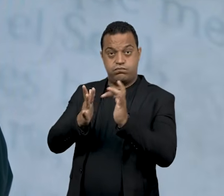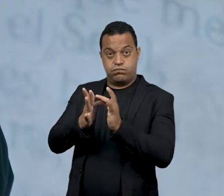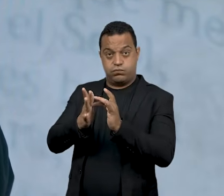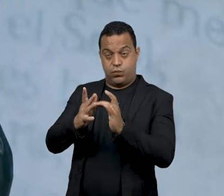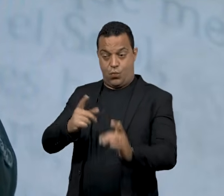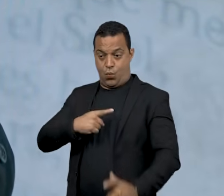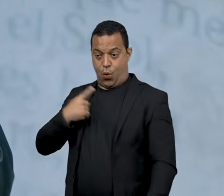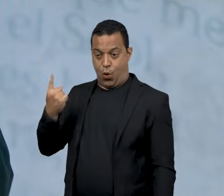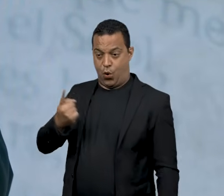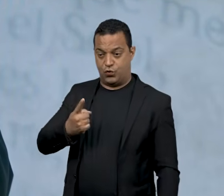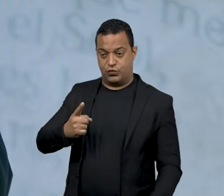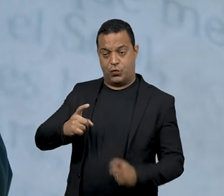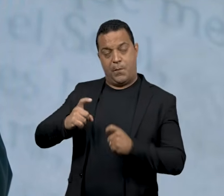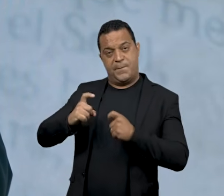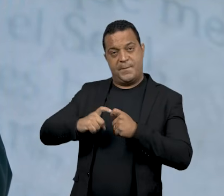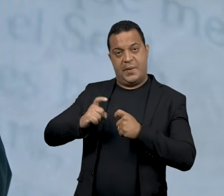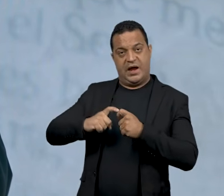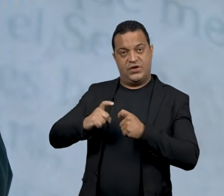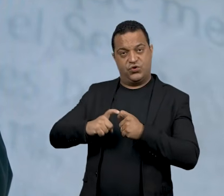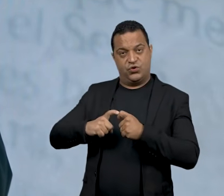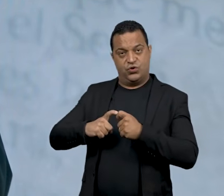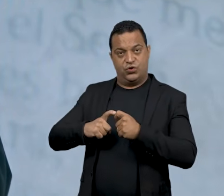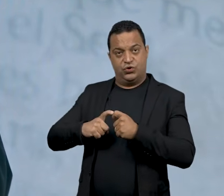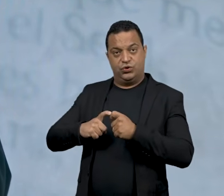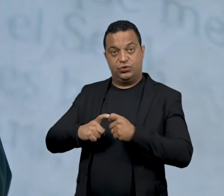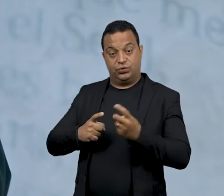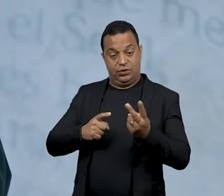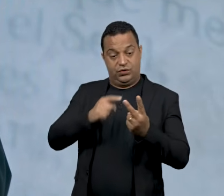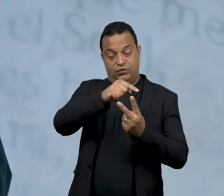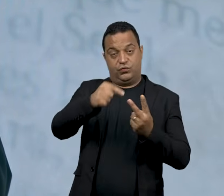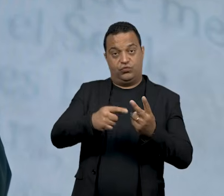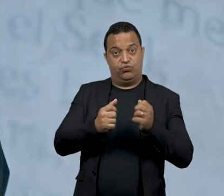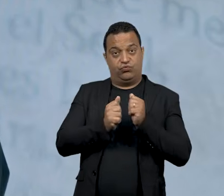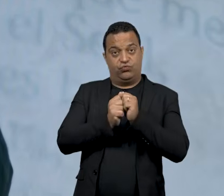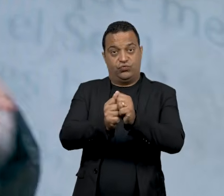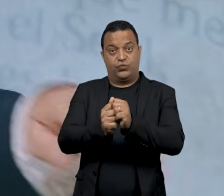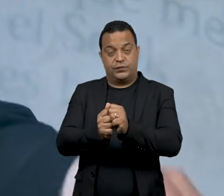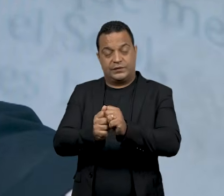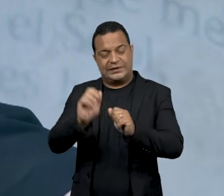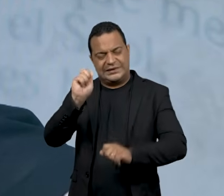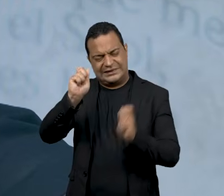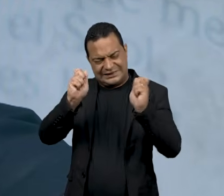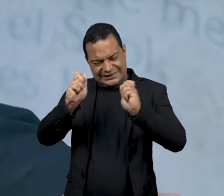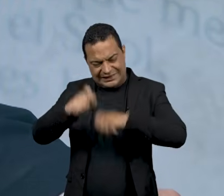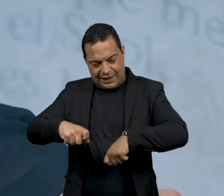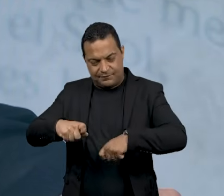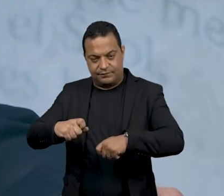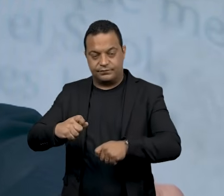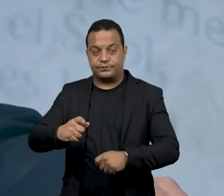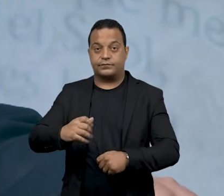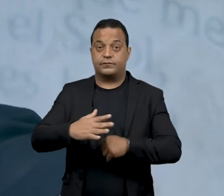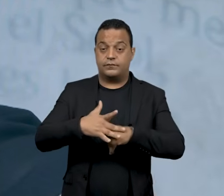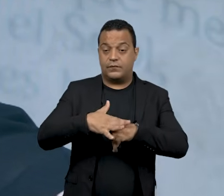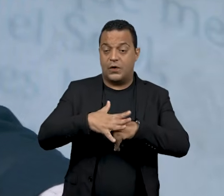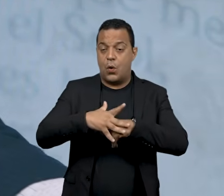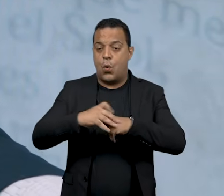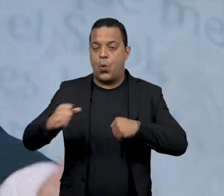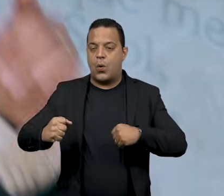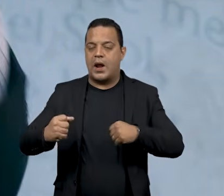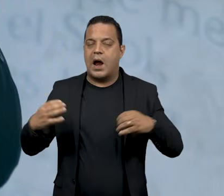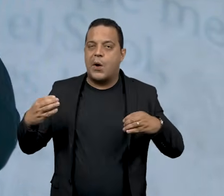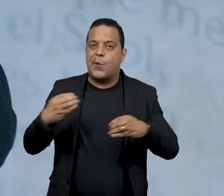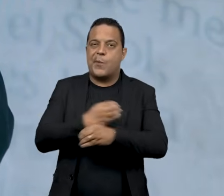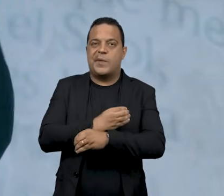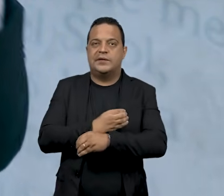com Jesus, o nosso médico, essas duas coisas juntas podem levar a pessoa a uma cura